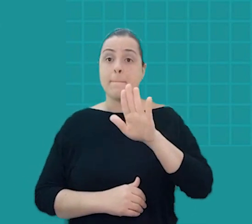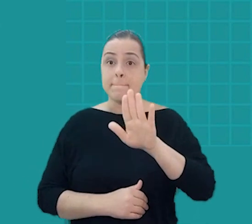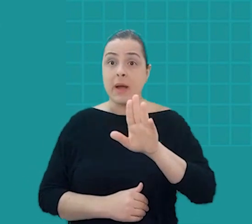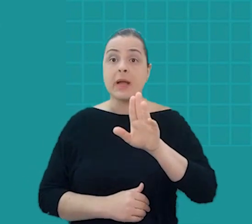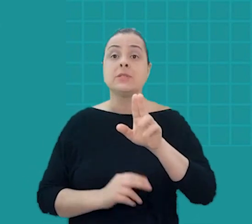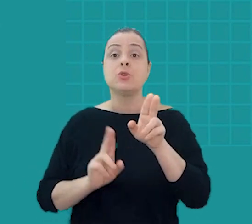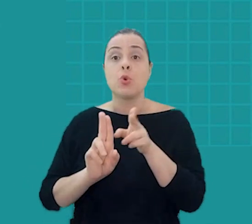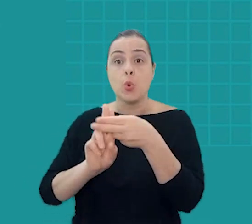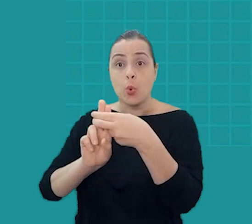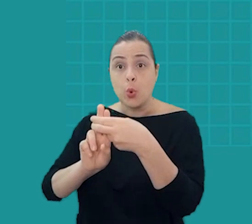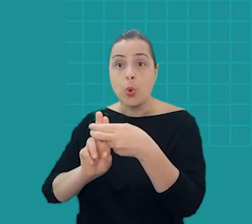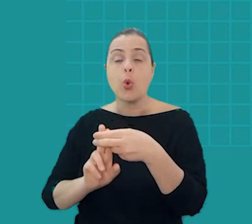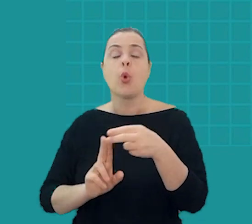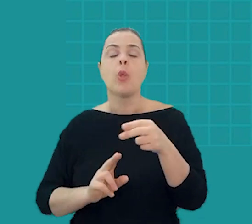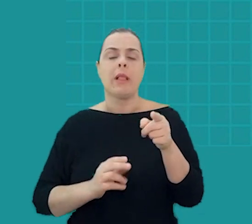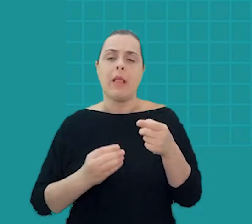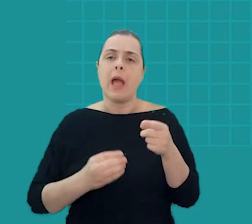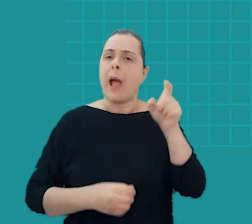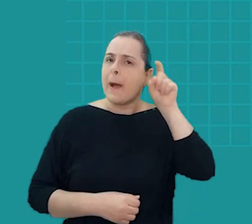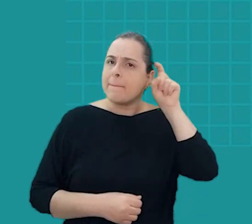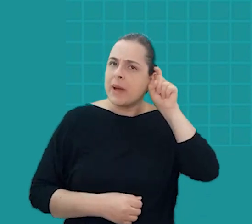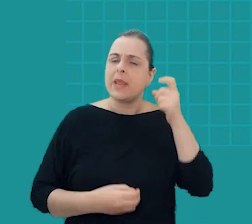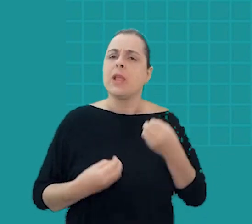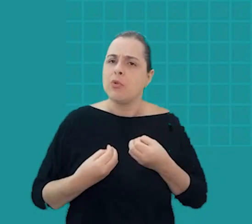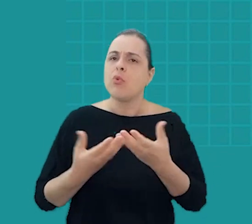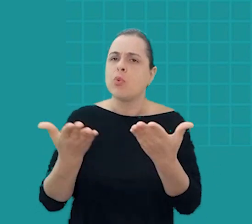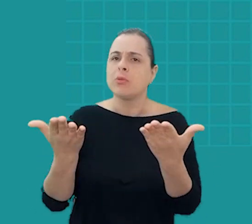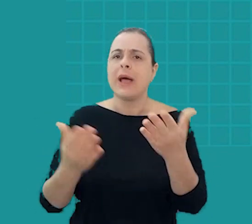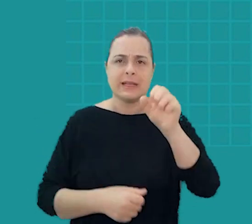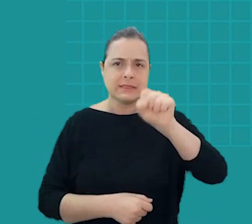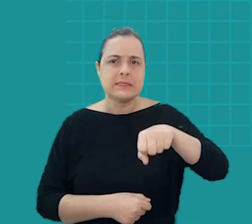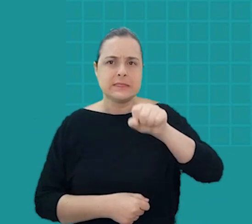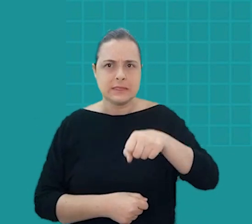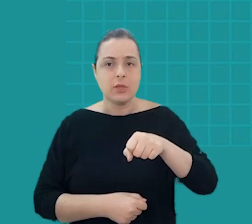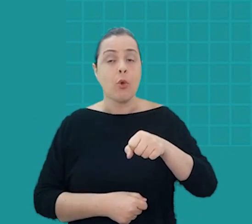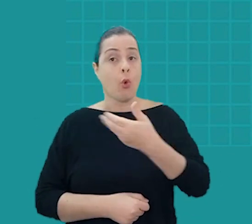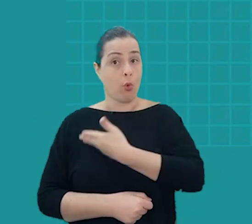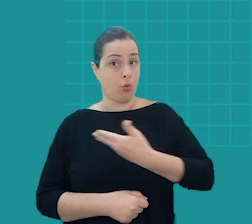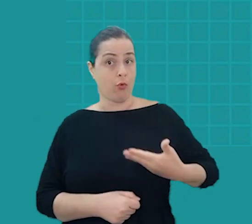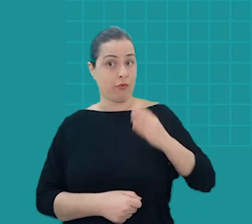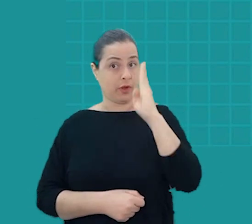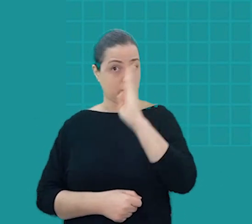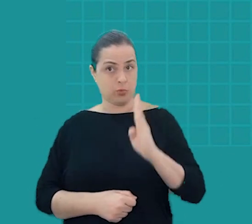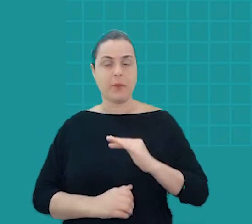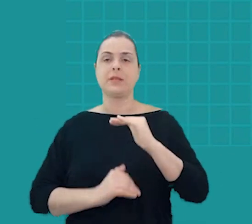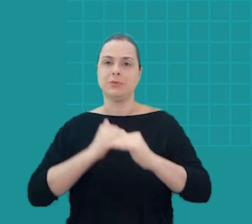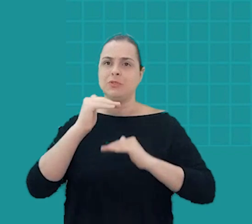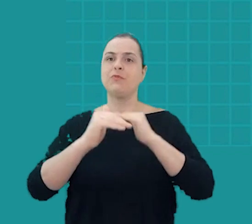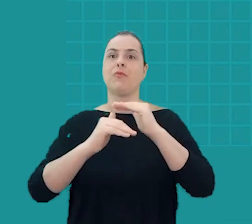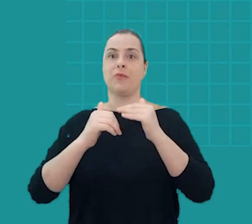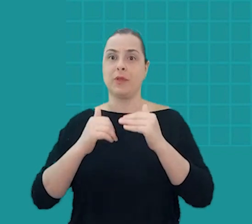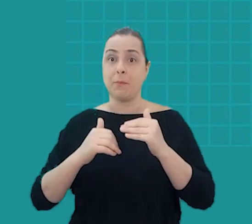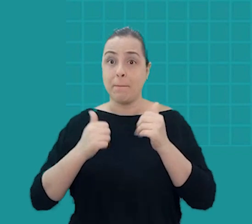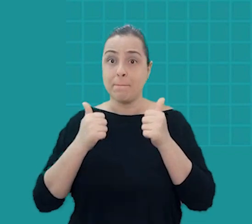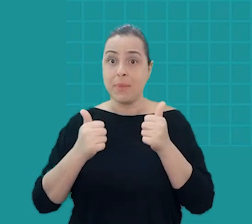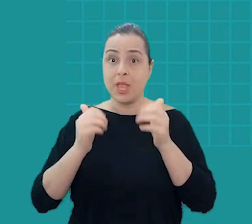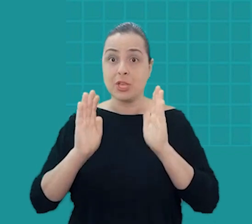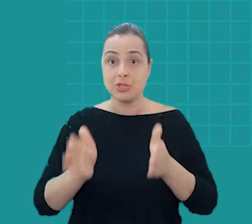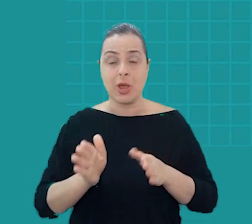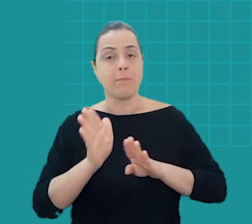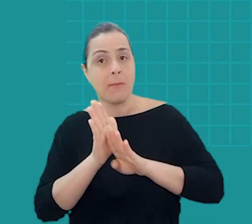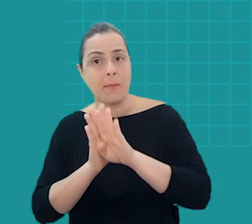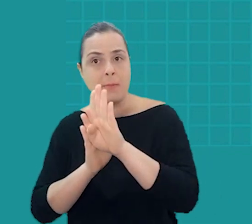auditivo, eu acho que o governo brasileiro está avançando bastante, só que hoje a gente está com 2 grandes problemas. Da última